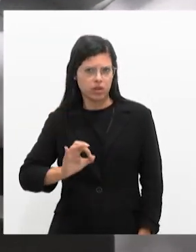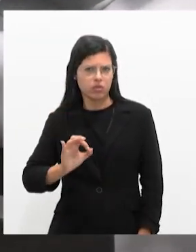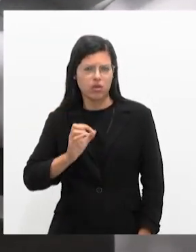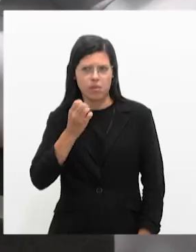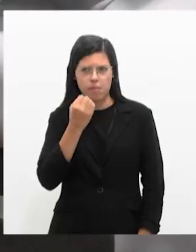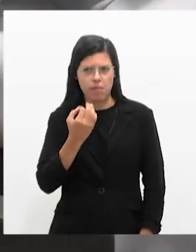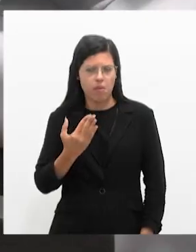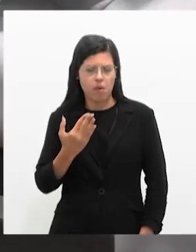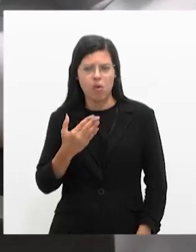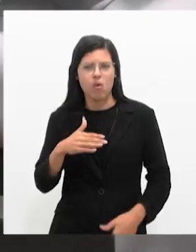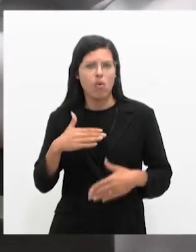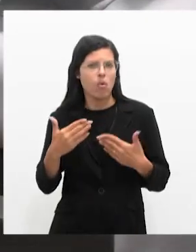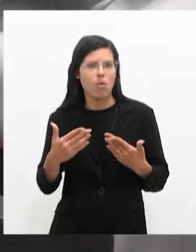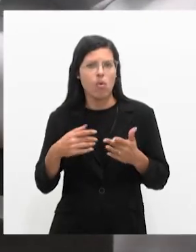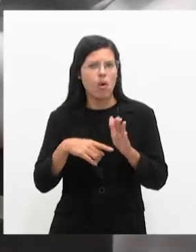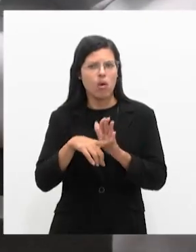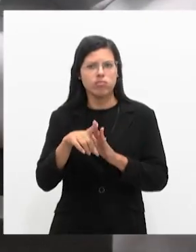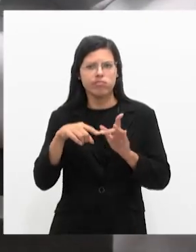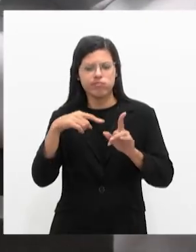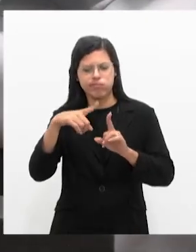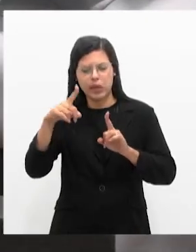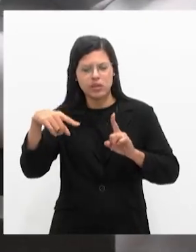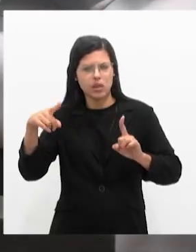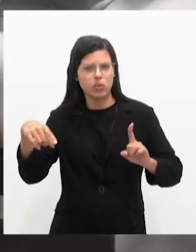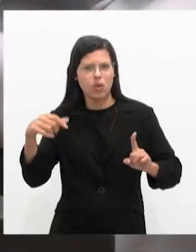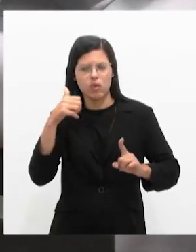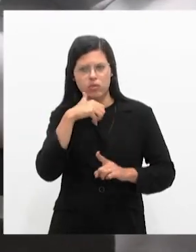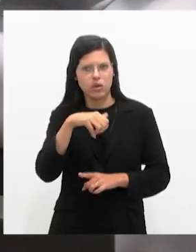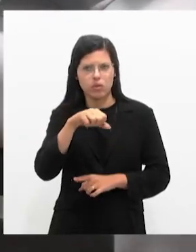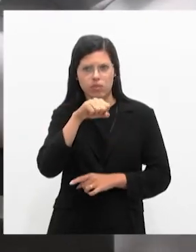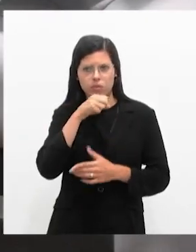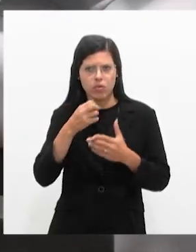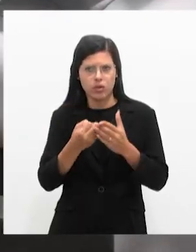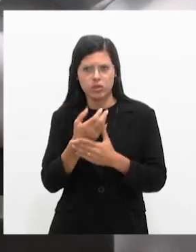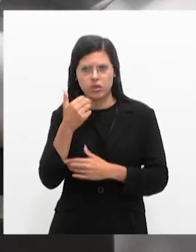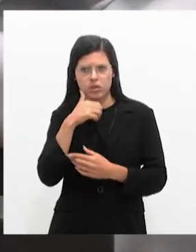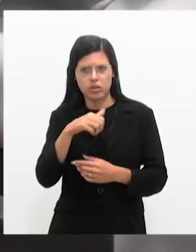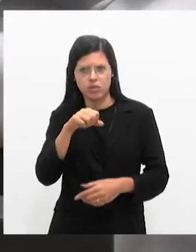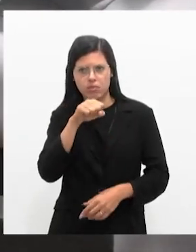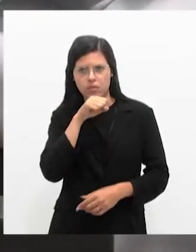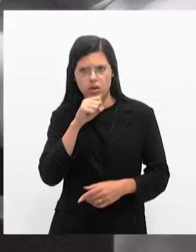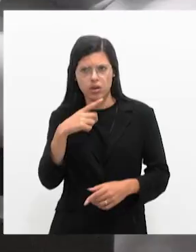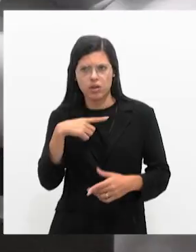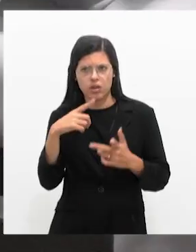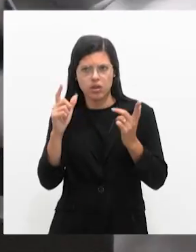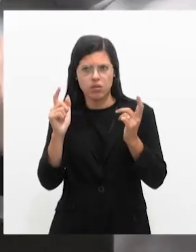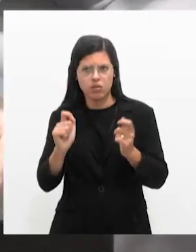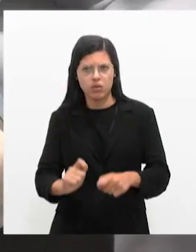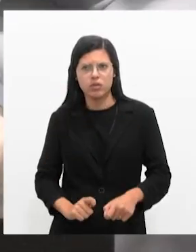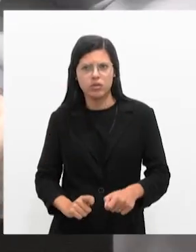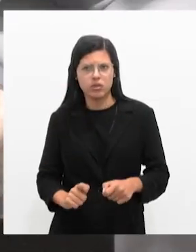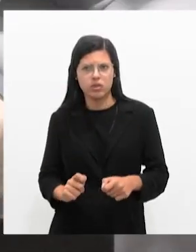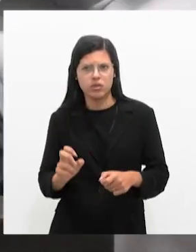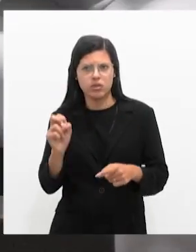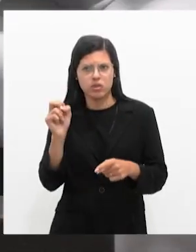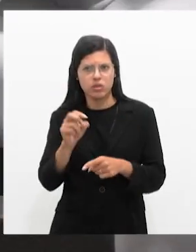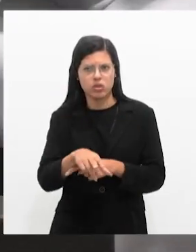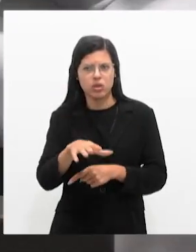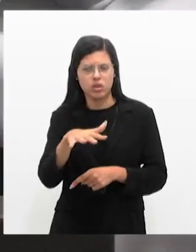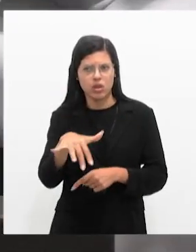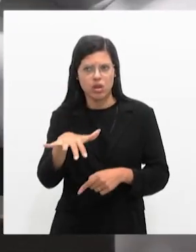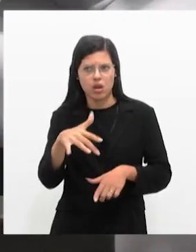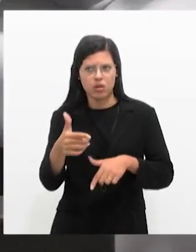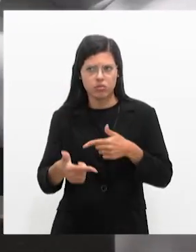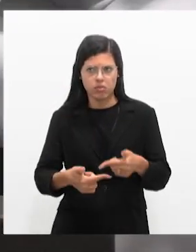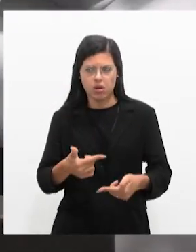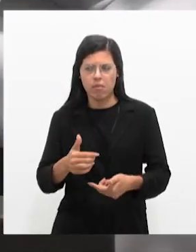dessas mães? Qual é o percentual dessas mães que têm condições e necessidade de ingressar no mundo do trabalho?